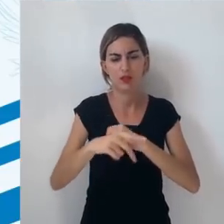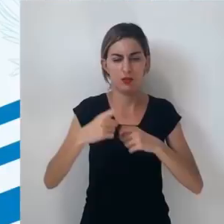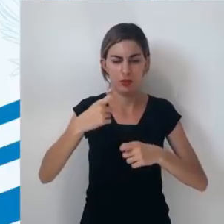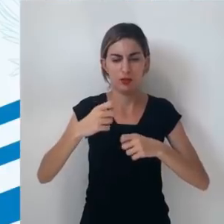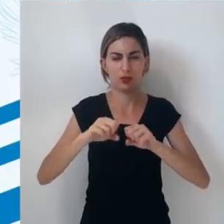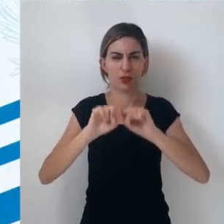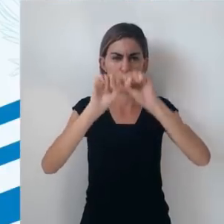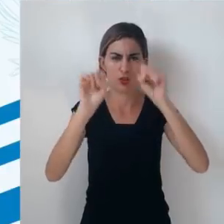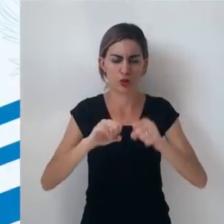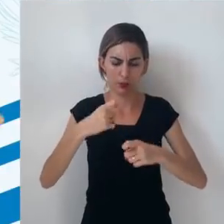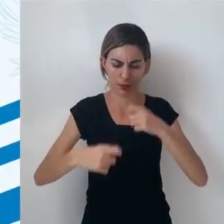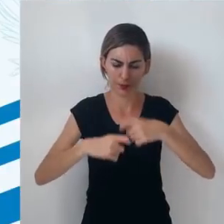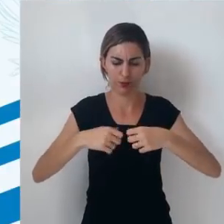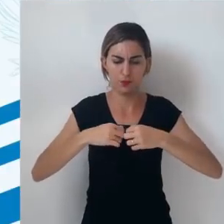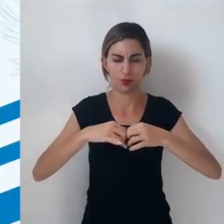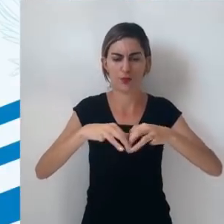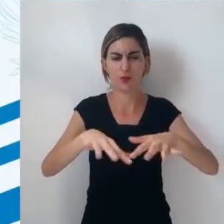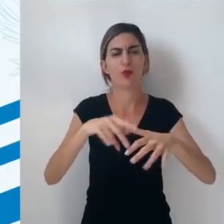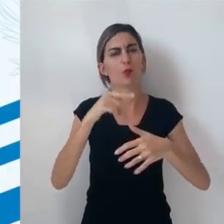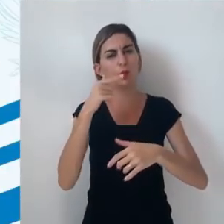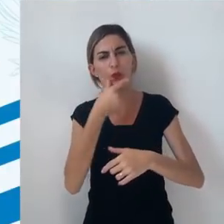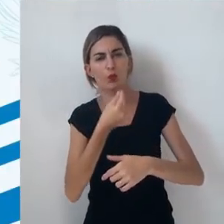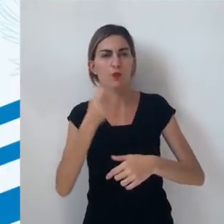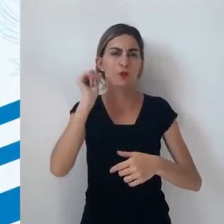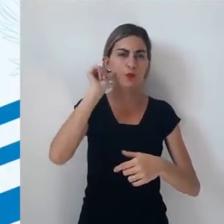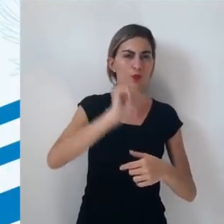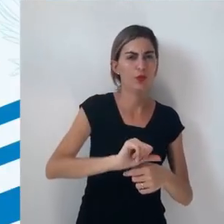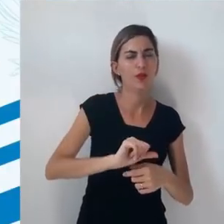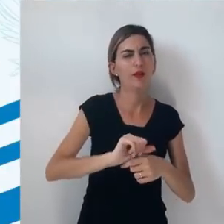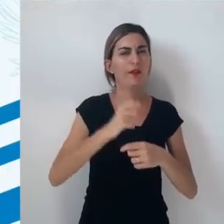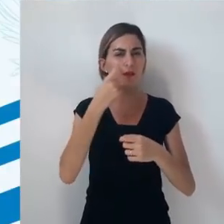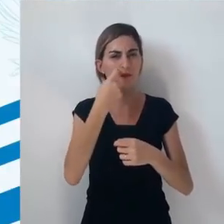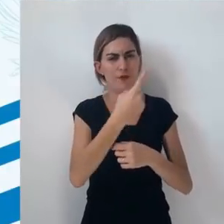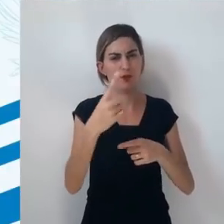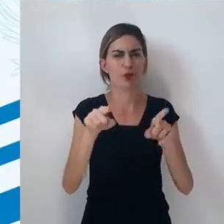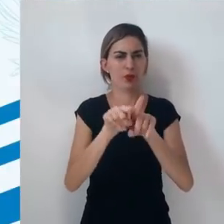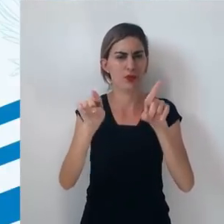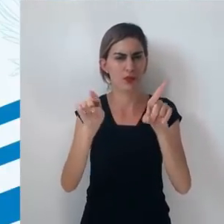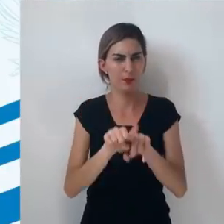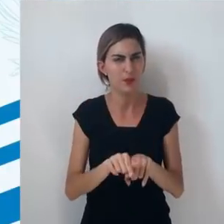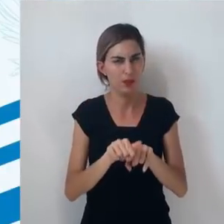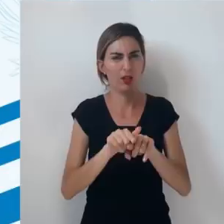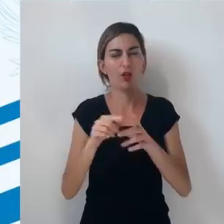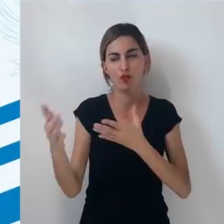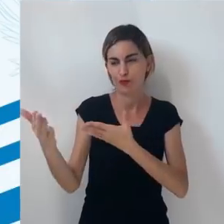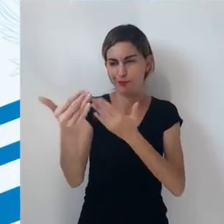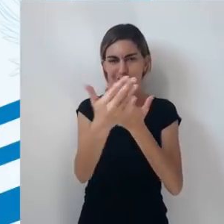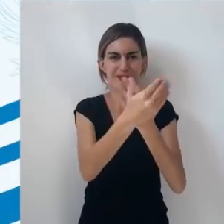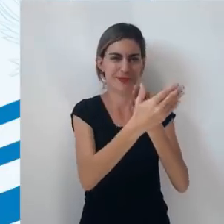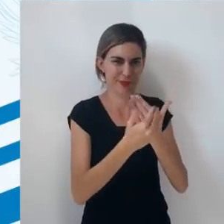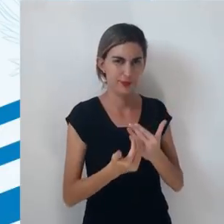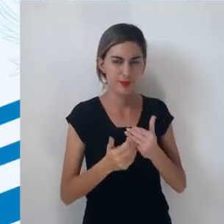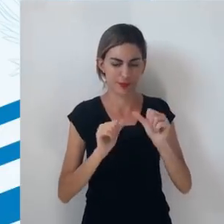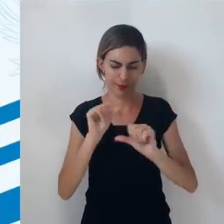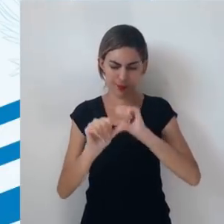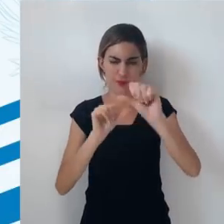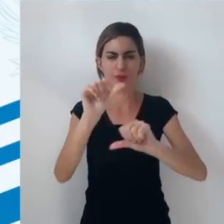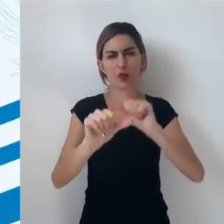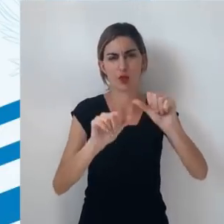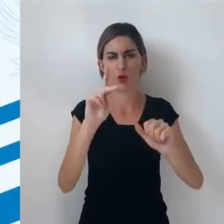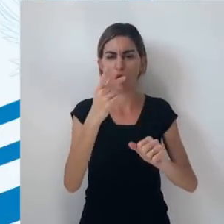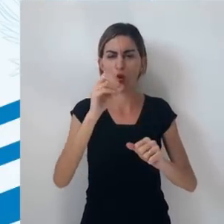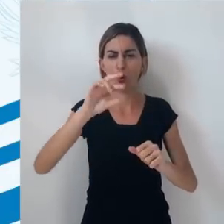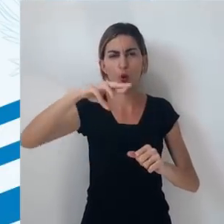ao sistema reprodutor, tanto do masculino quanto do feminino. Vimos aí também a questão da adolescência,